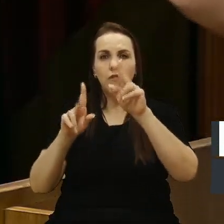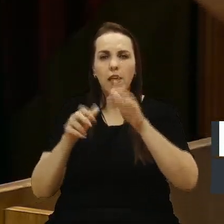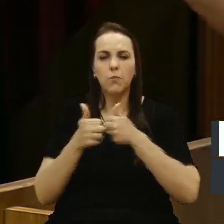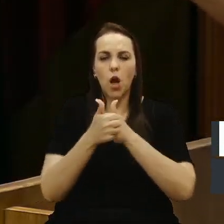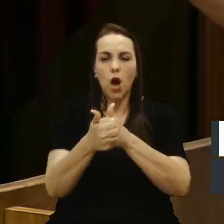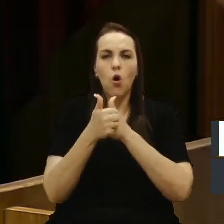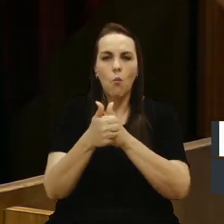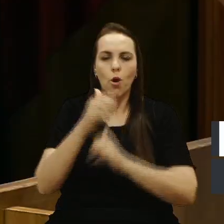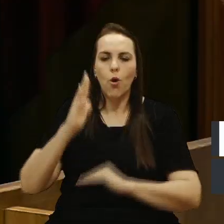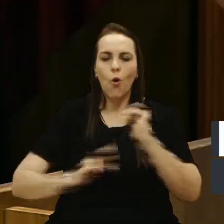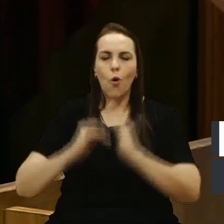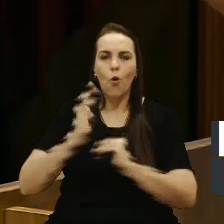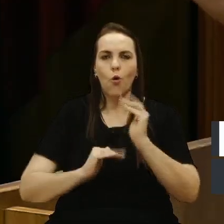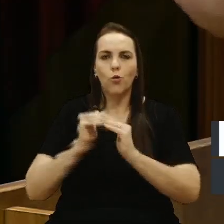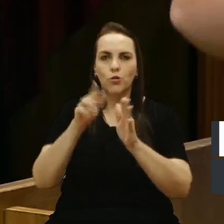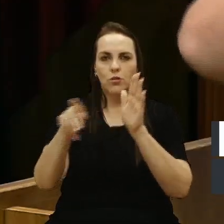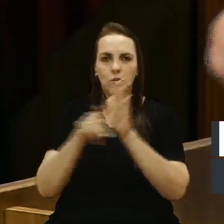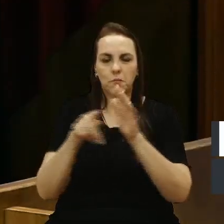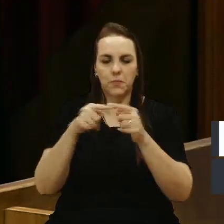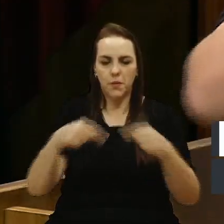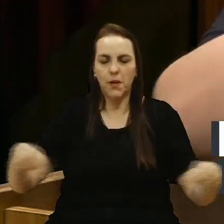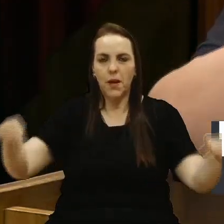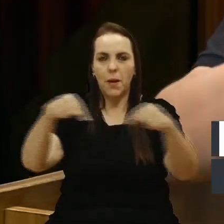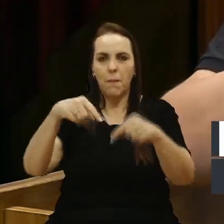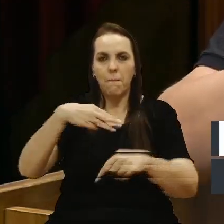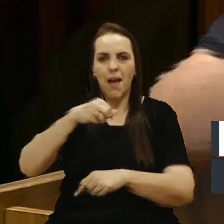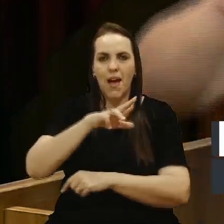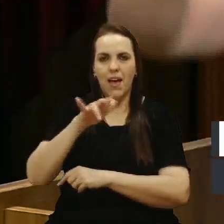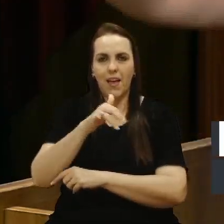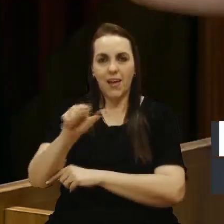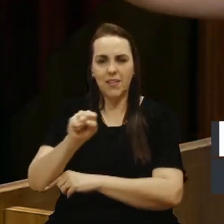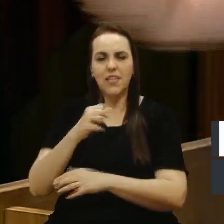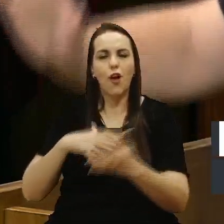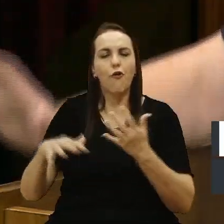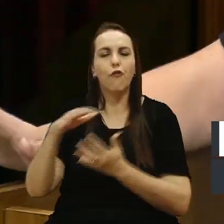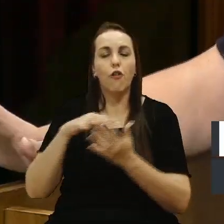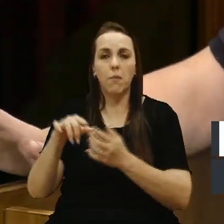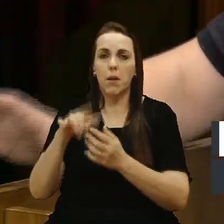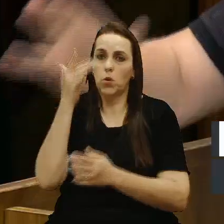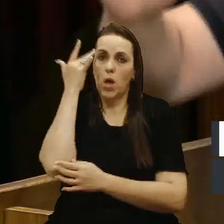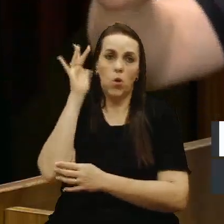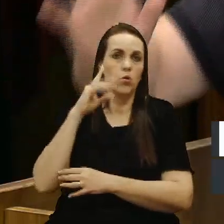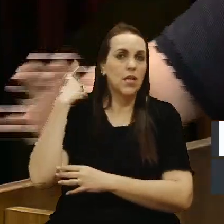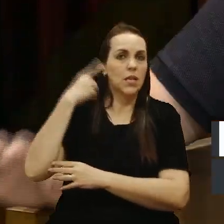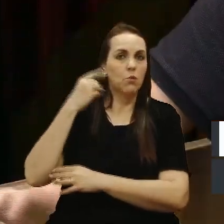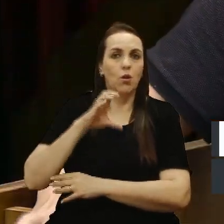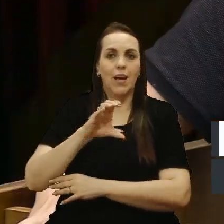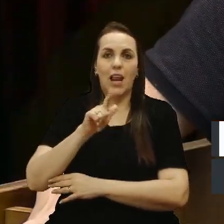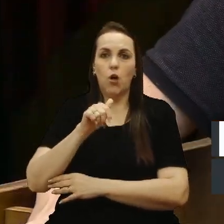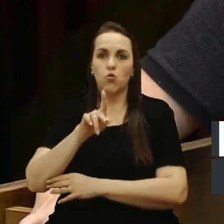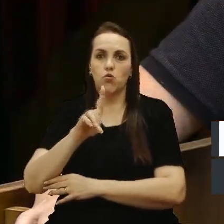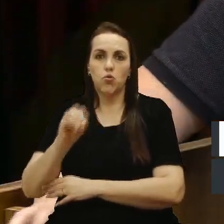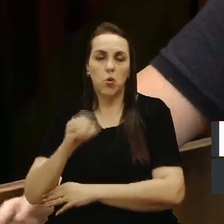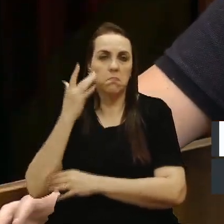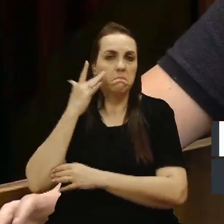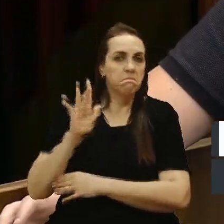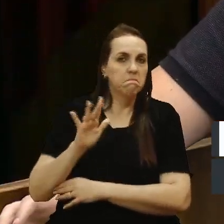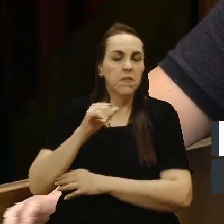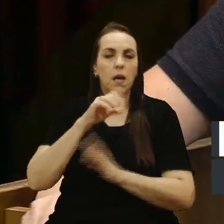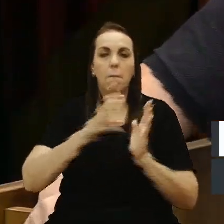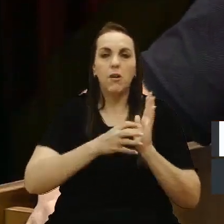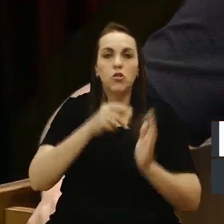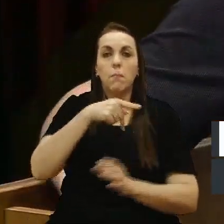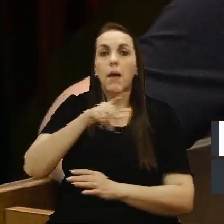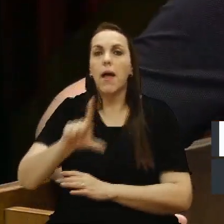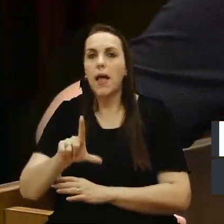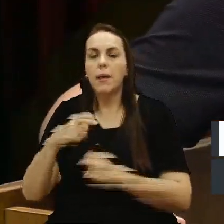a construção do Marrecas e teve envolvimento. Eu não sei a posição do deputado Cláudio, eu gostaria que a bancada do PL nos